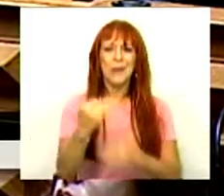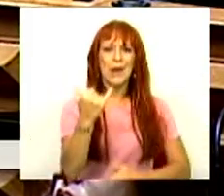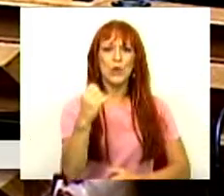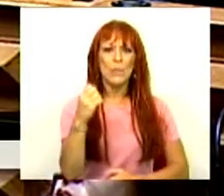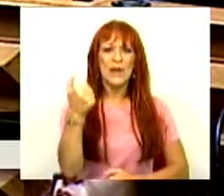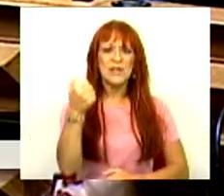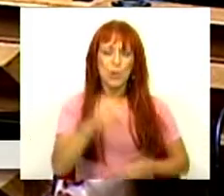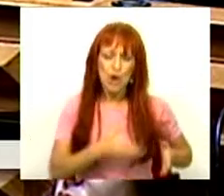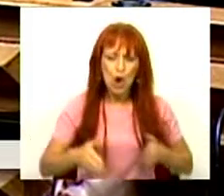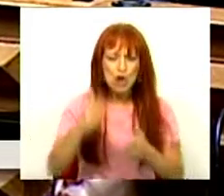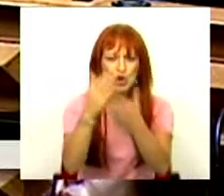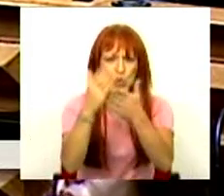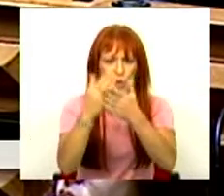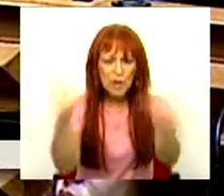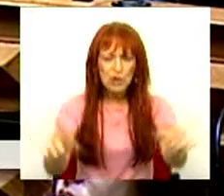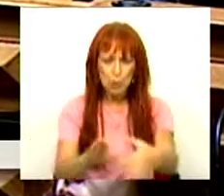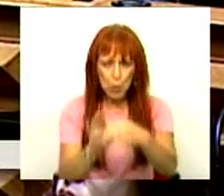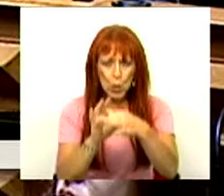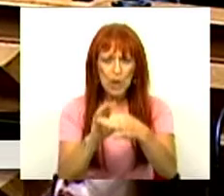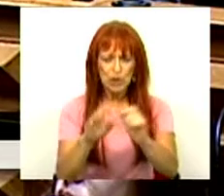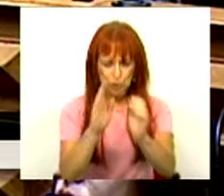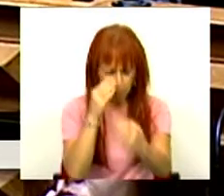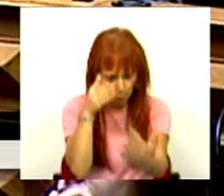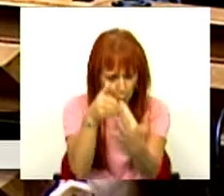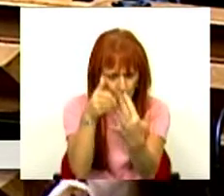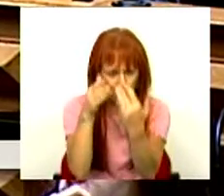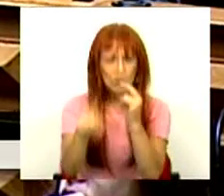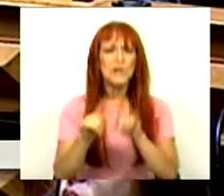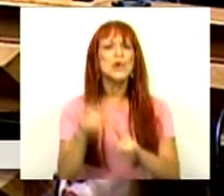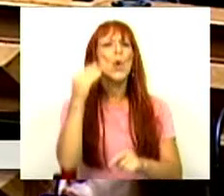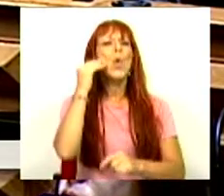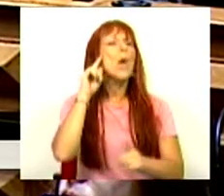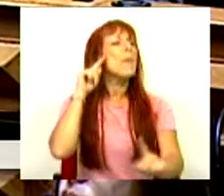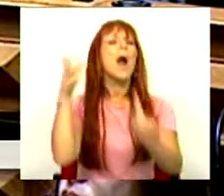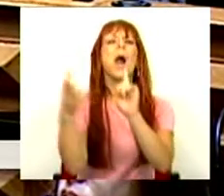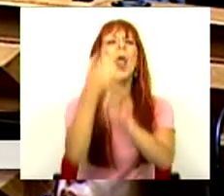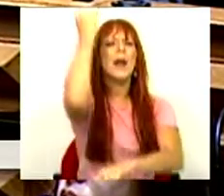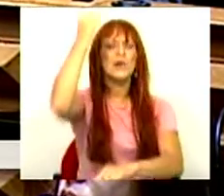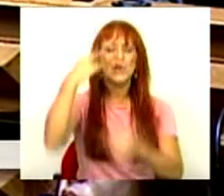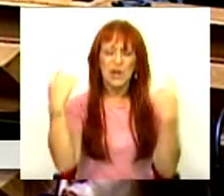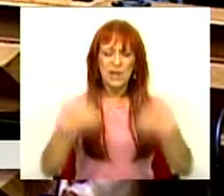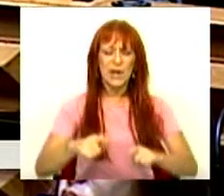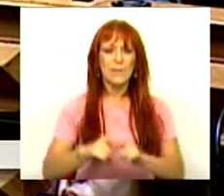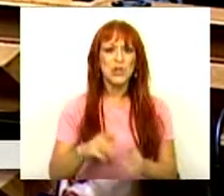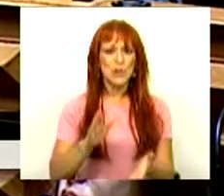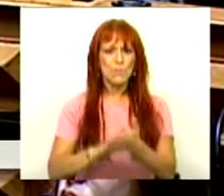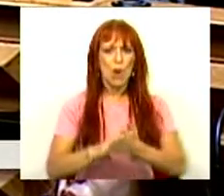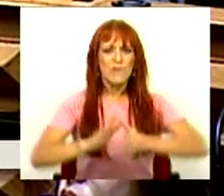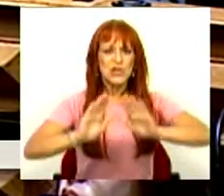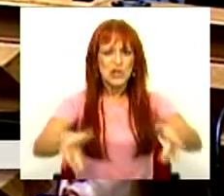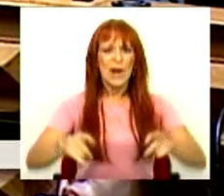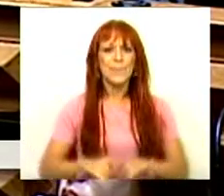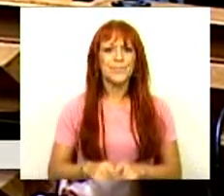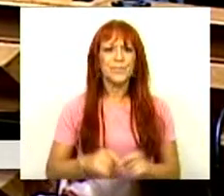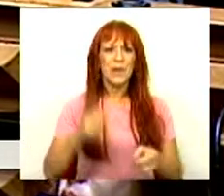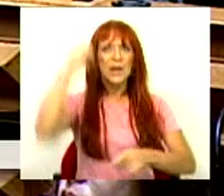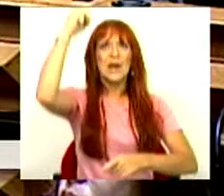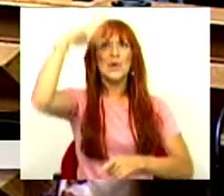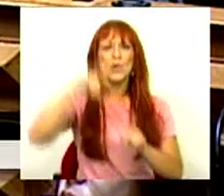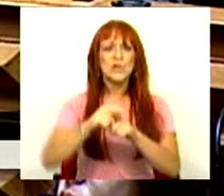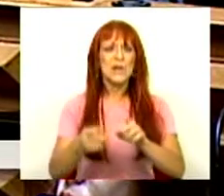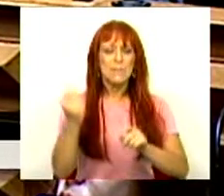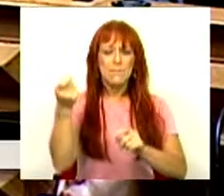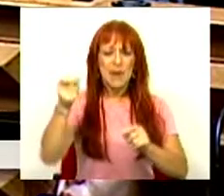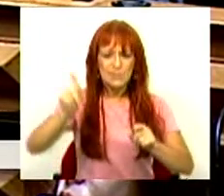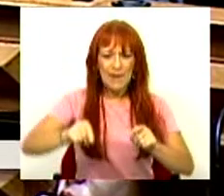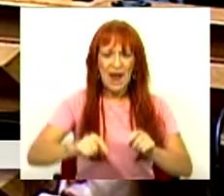um roteiro estudado, coerente e concreto sobre como lá chegar. E temos já provas dadas, com a eletricidade solar mais